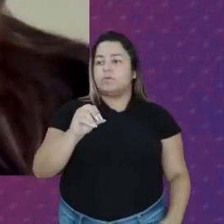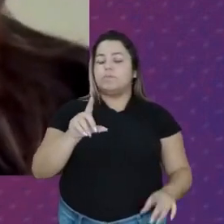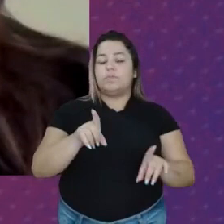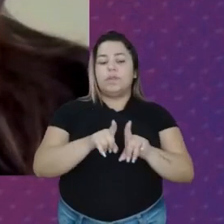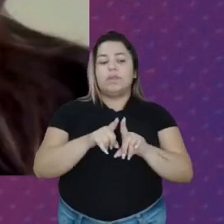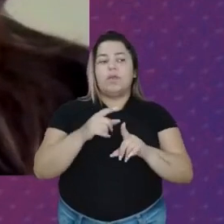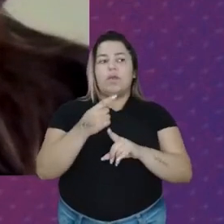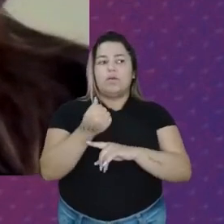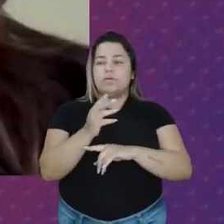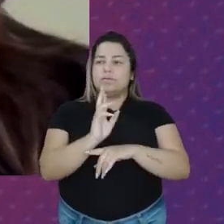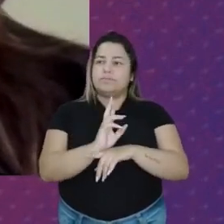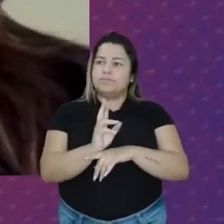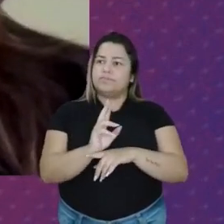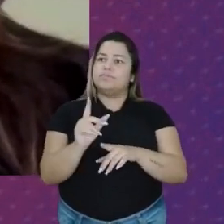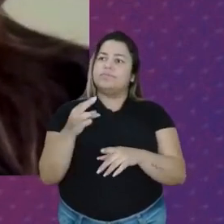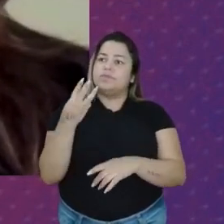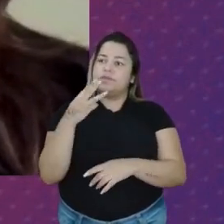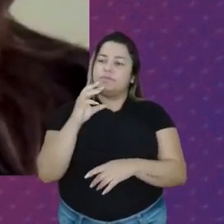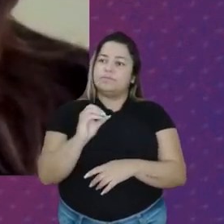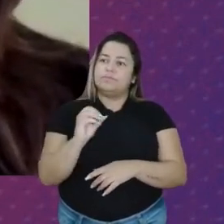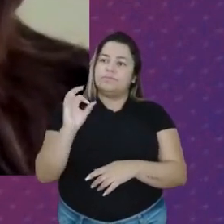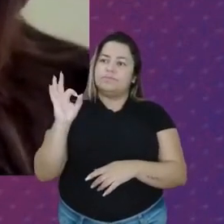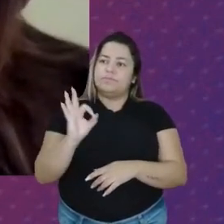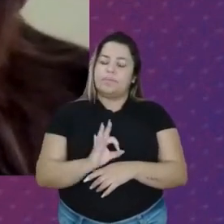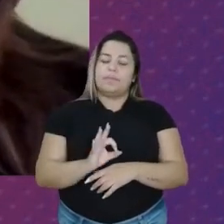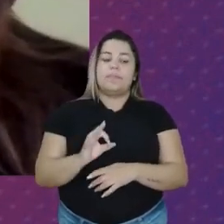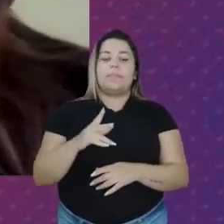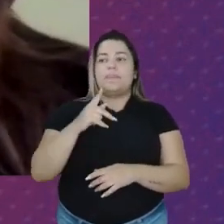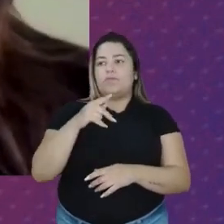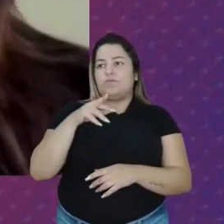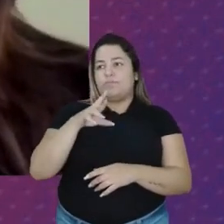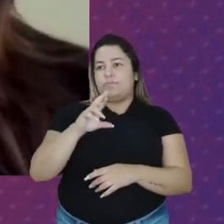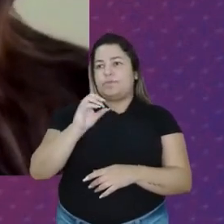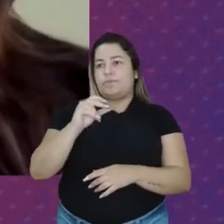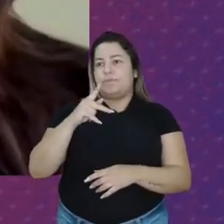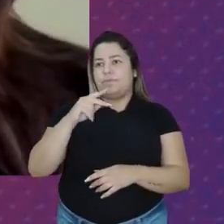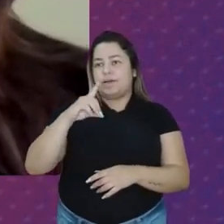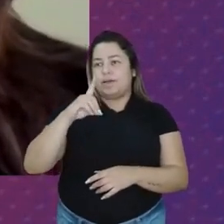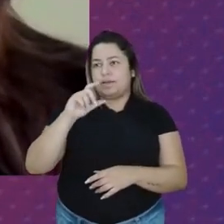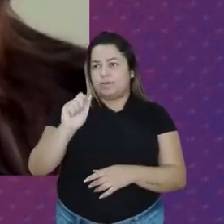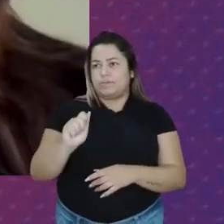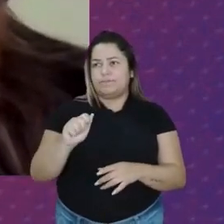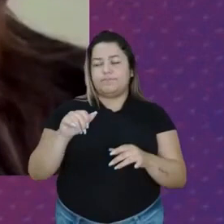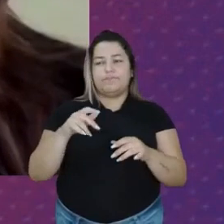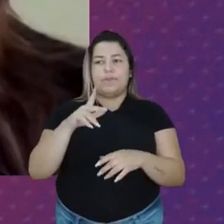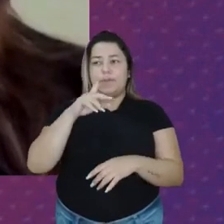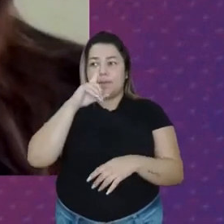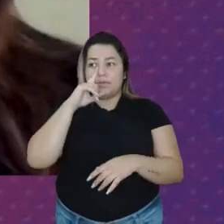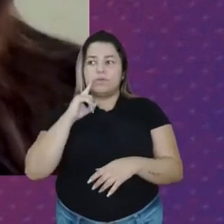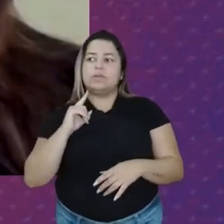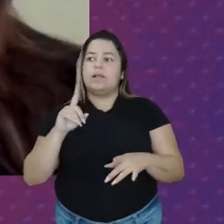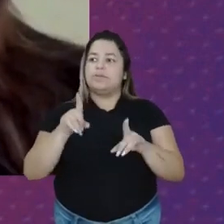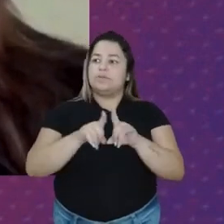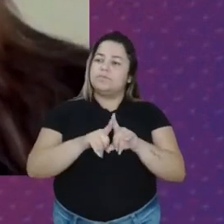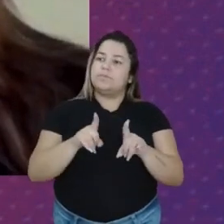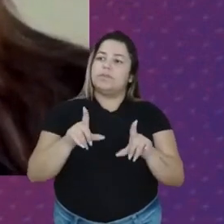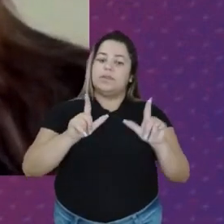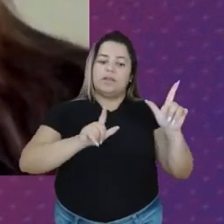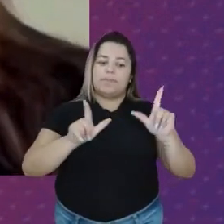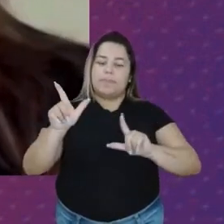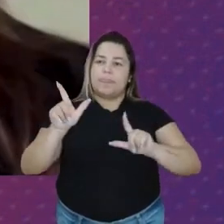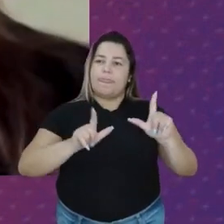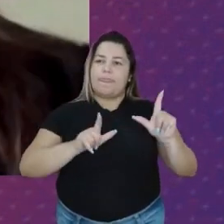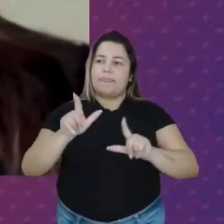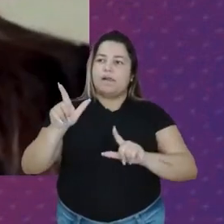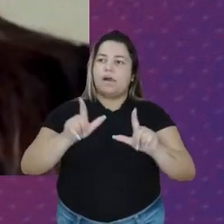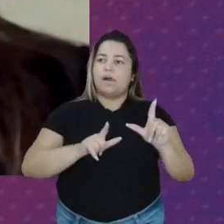também pelo menos 30% do tempo de propaganda eleitoral gratuita no rádio e na TV deve ser